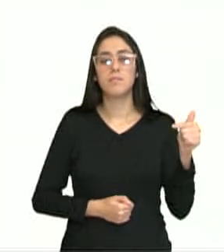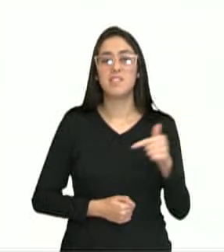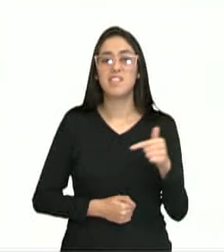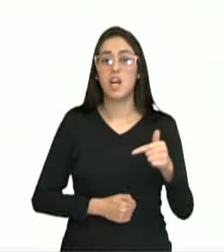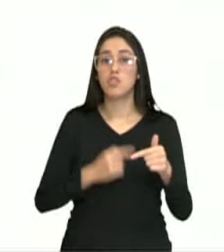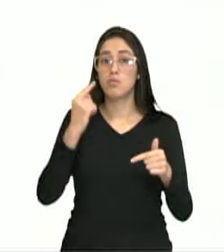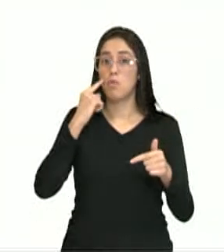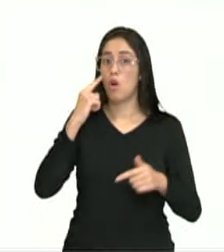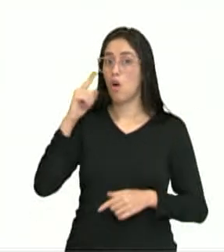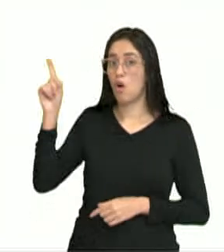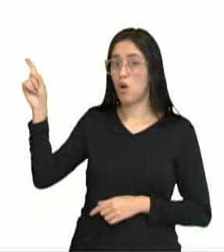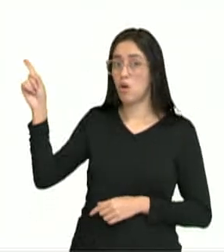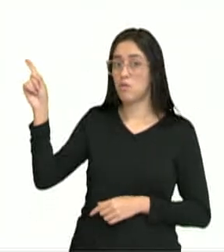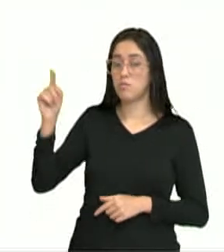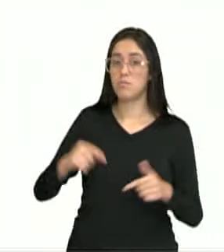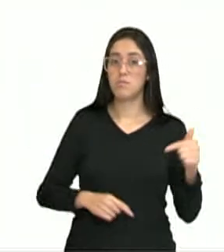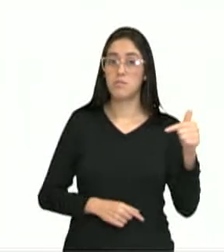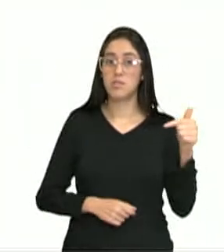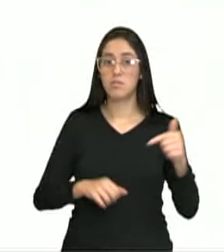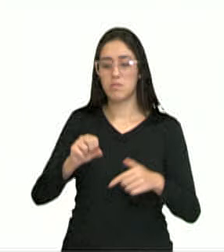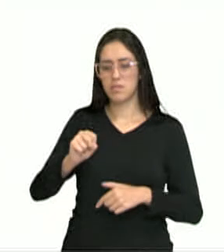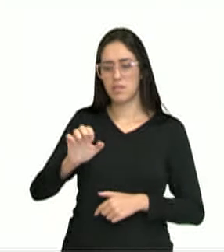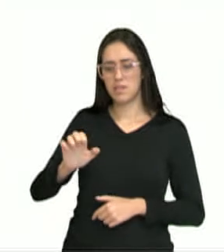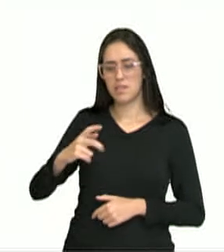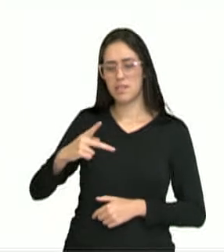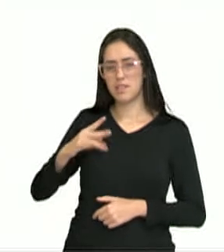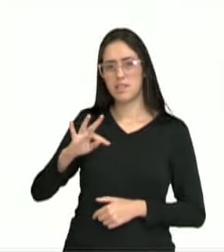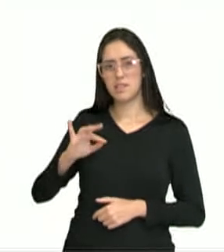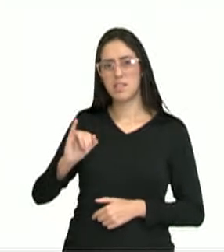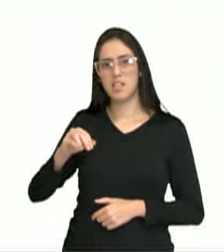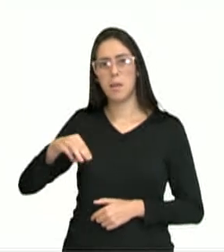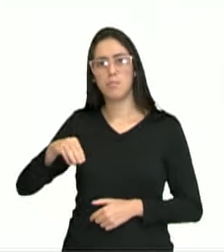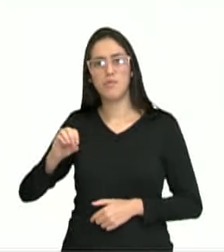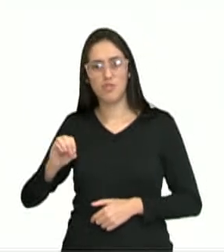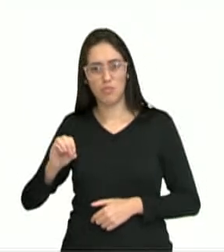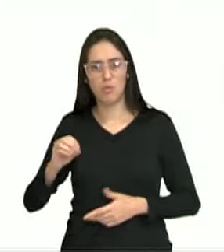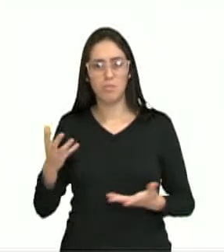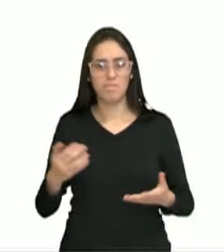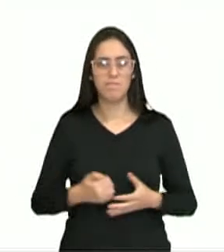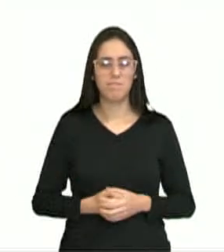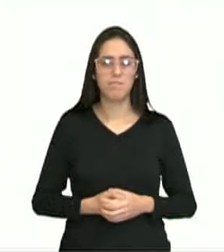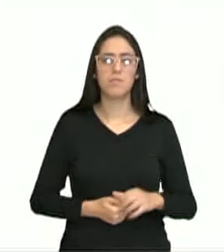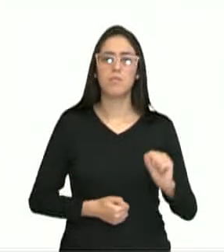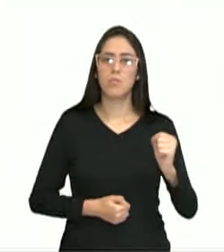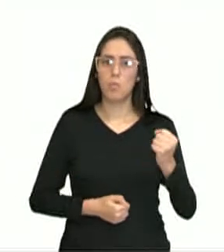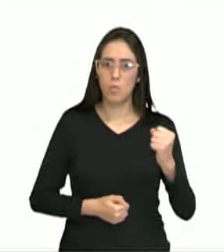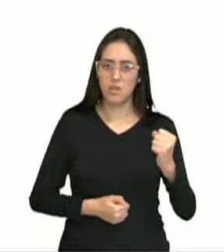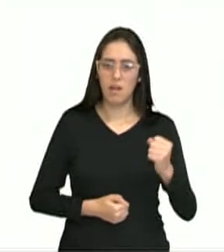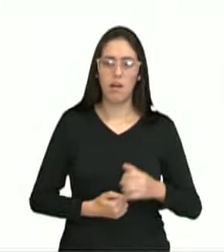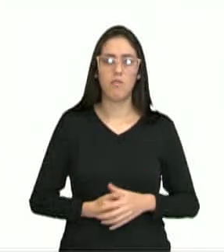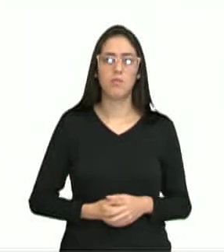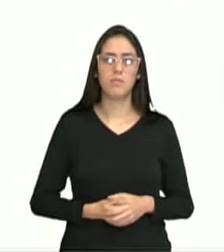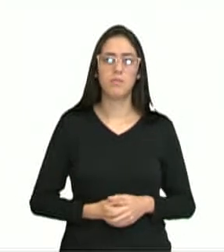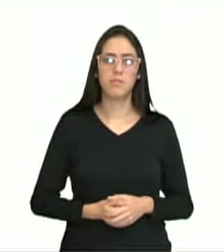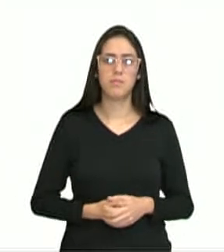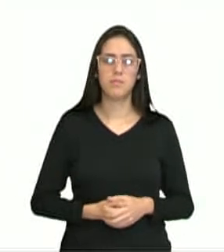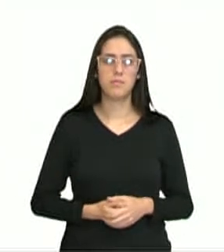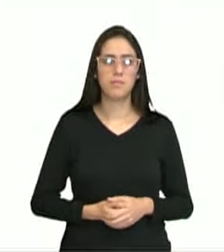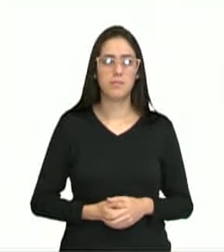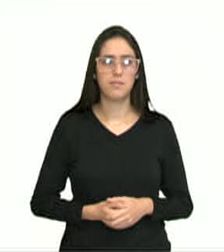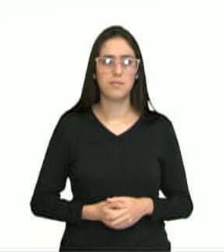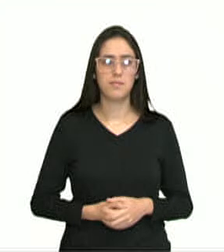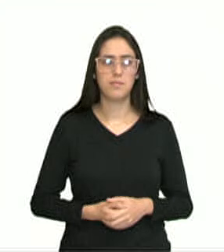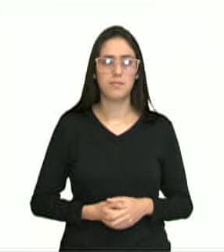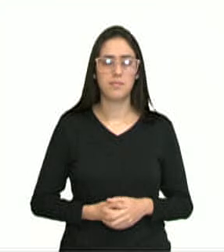presta atenção, sétimo ou séptima, octavo, octava. Olha a